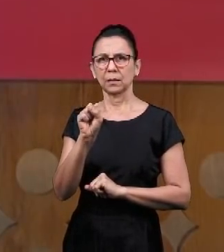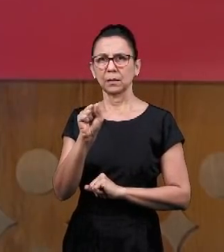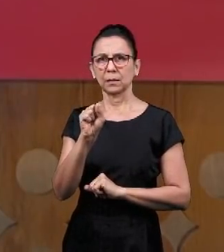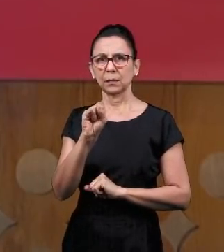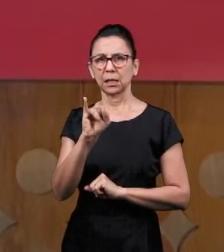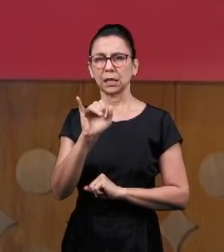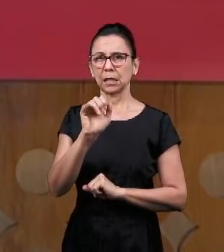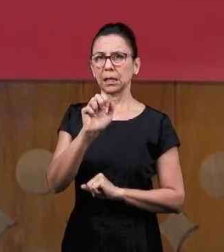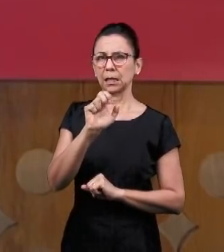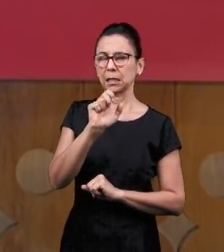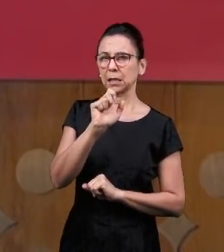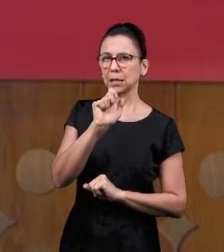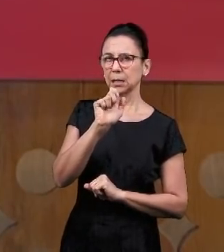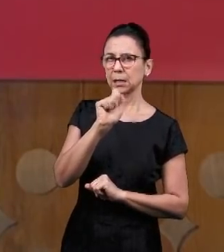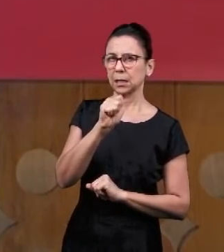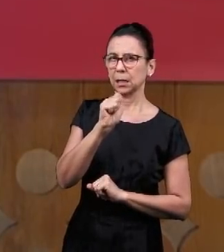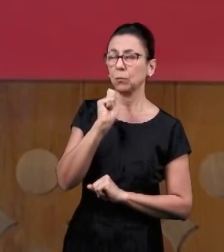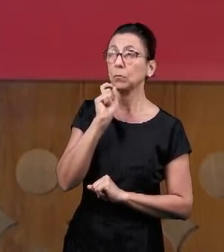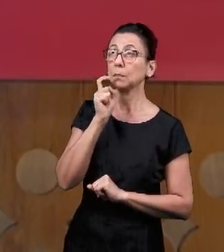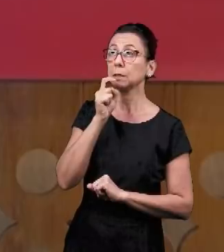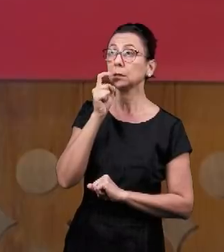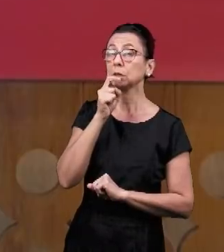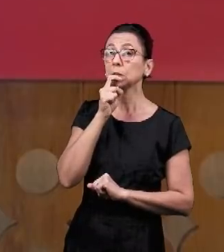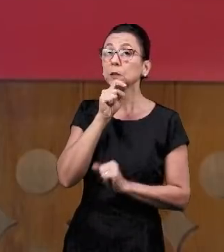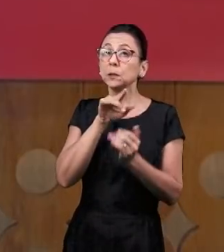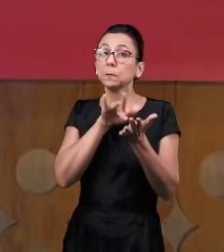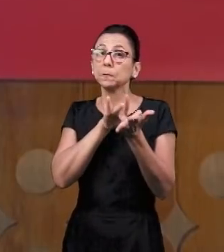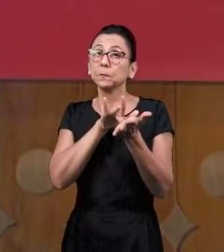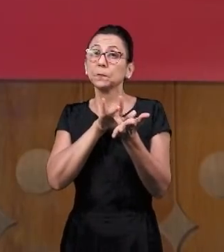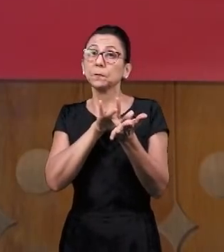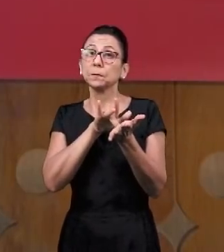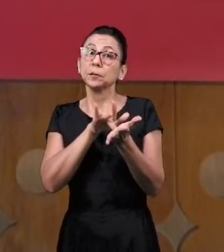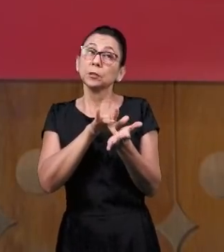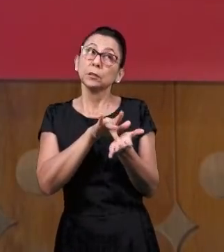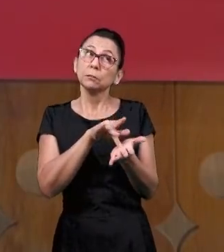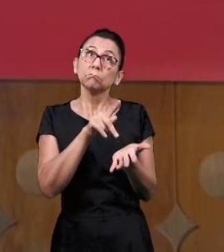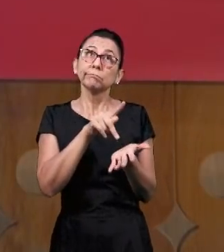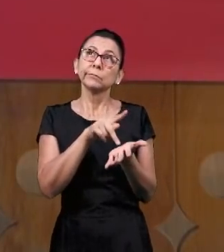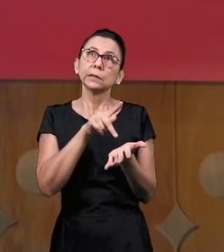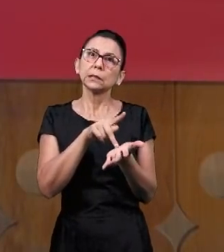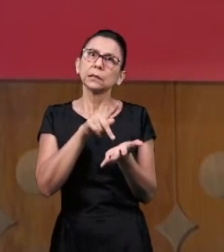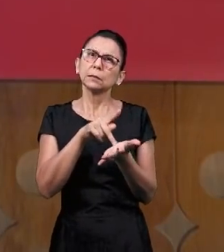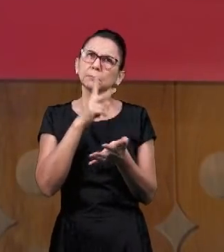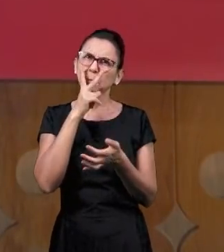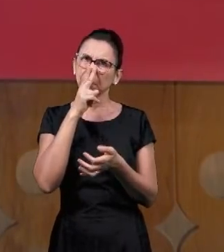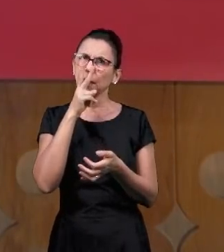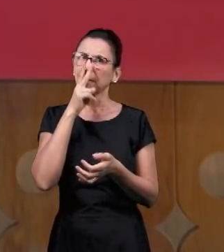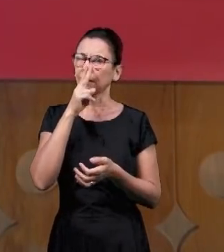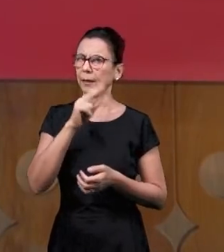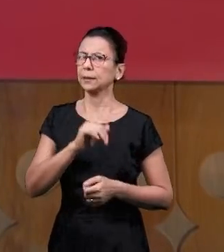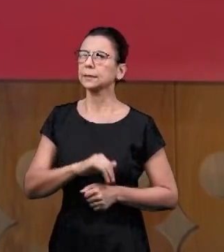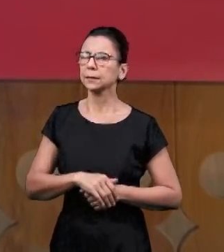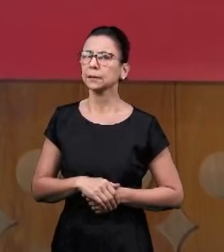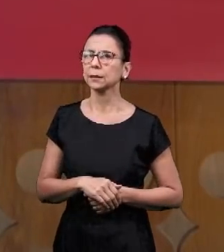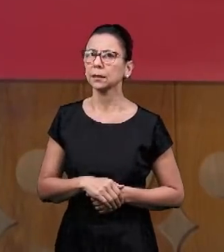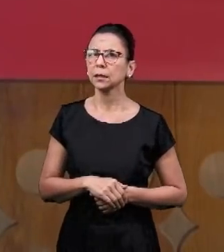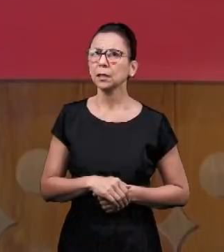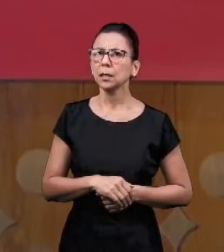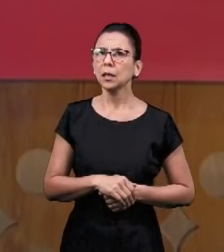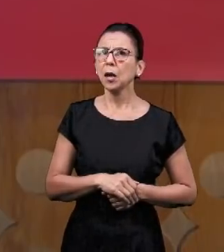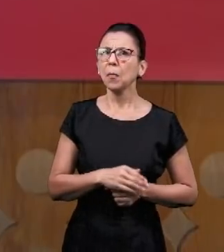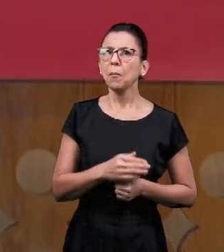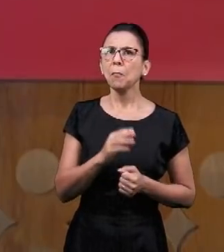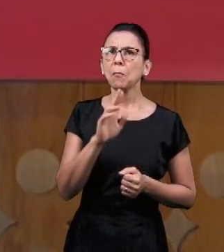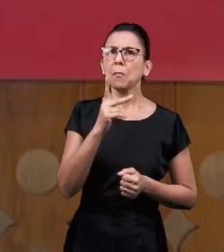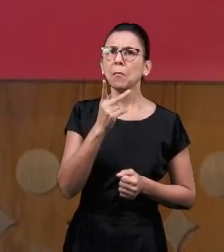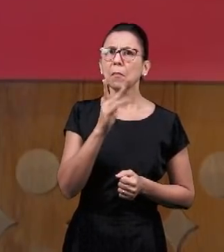de verdade, não é isso? Parecendo ser verdade. Aí você diz assim, a heresia está lá no mundo? Não, o mundo está posto no maligno.